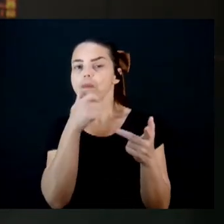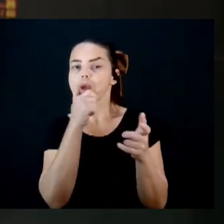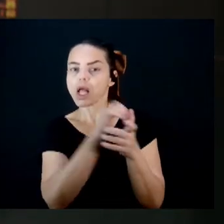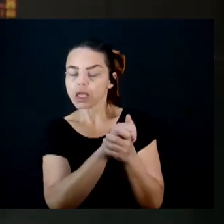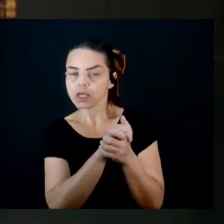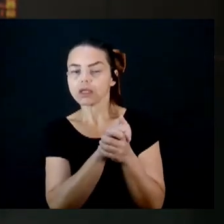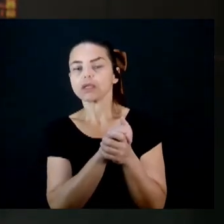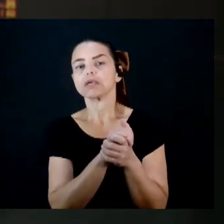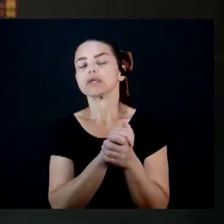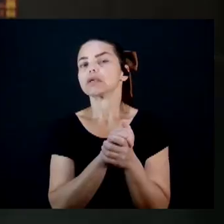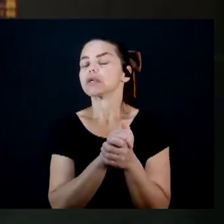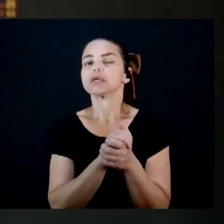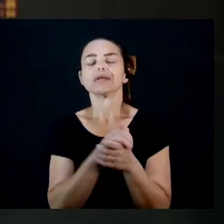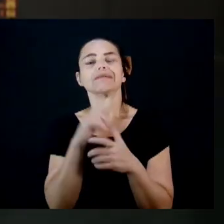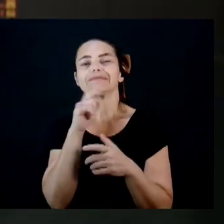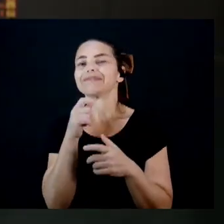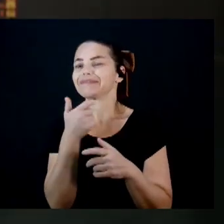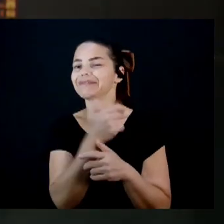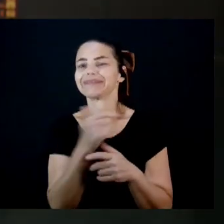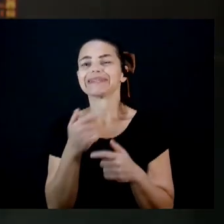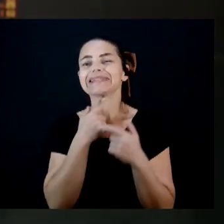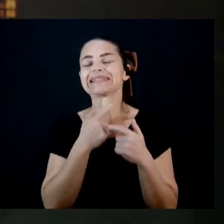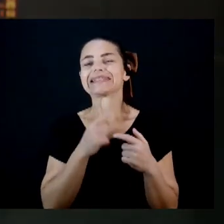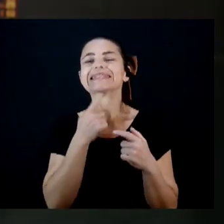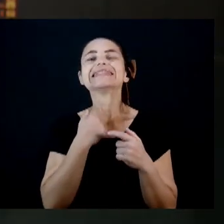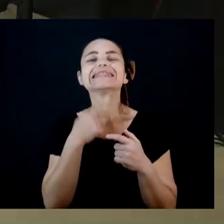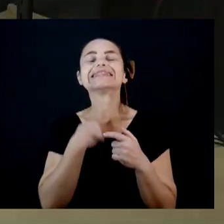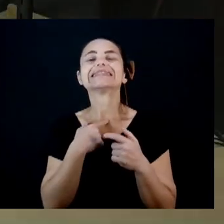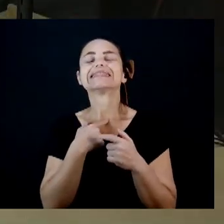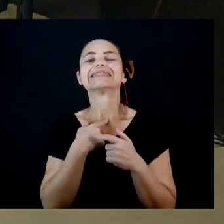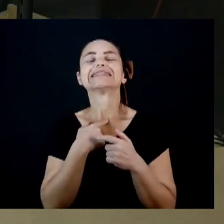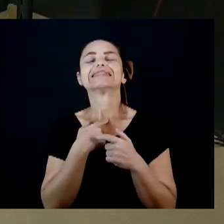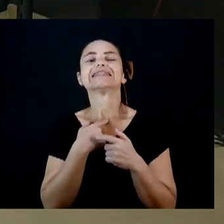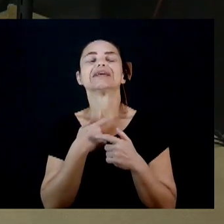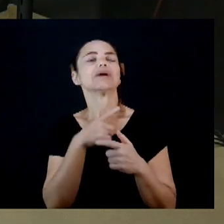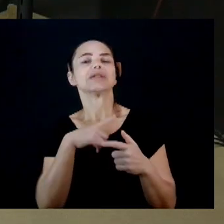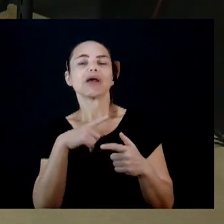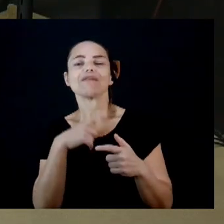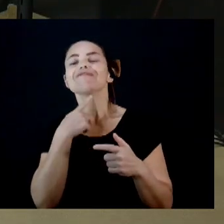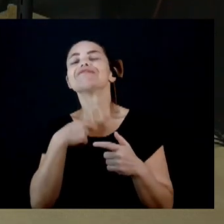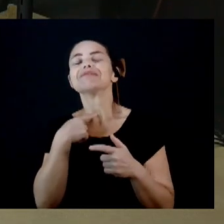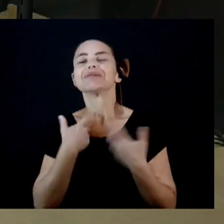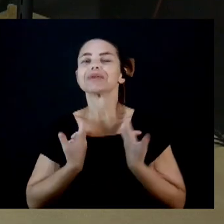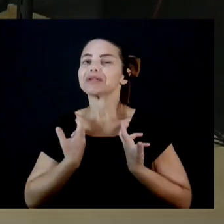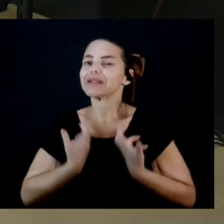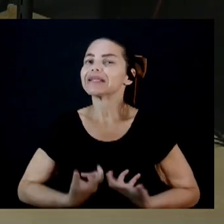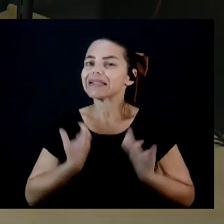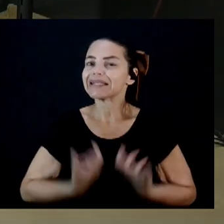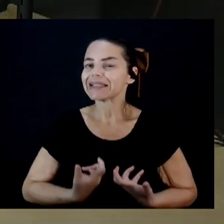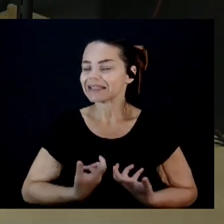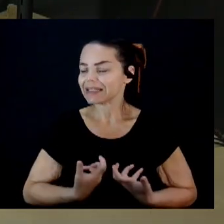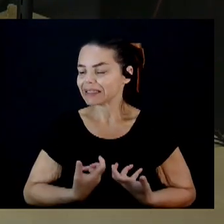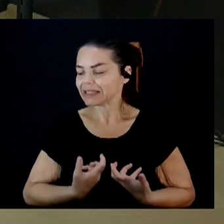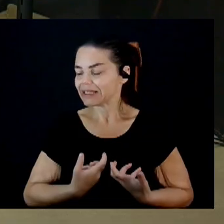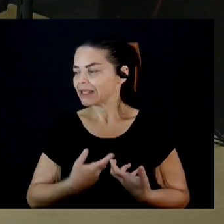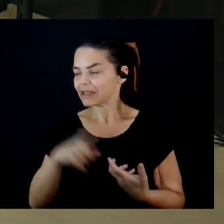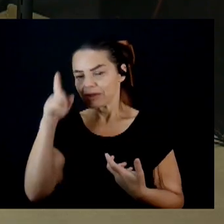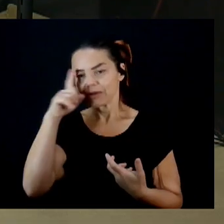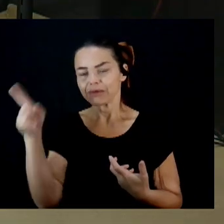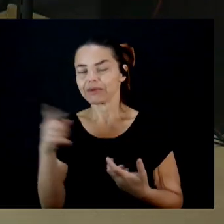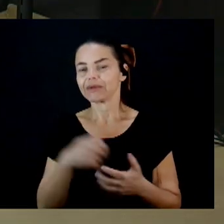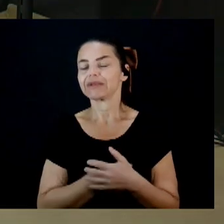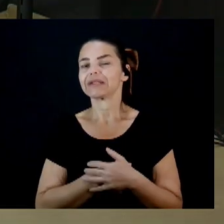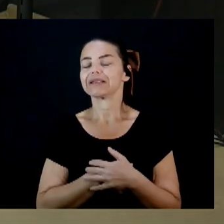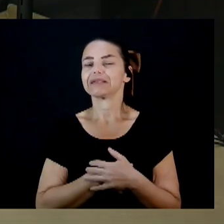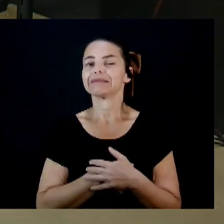ele, não consigo. Eu tenho vontade, mas eu estou tão cansado, eu estou tão exausto, eu tive um dia muito terrível no trabalho,